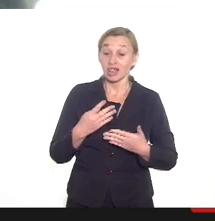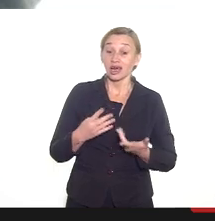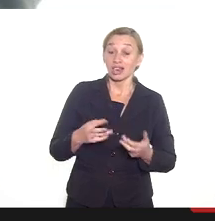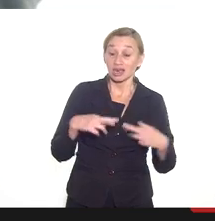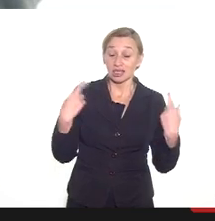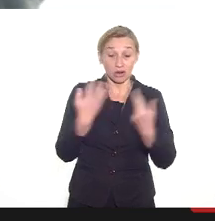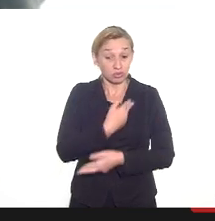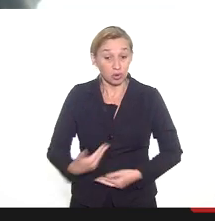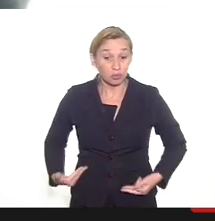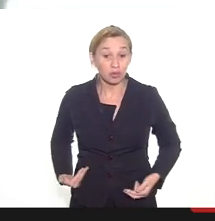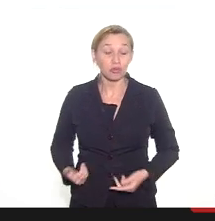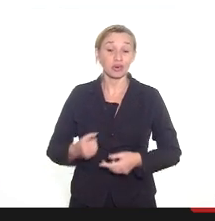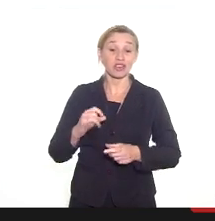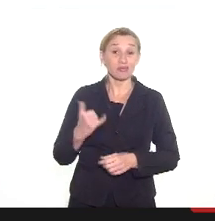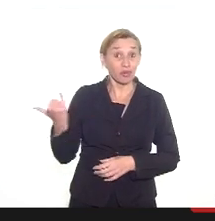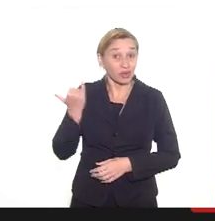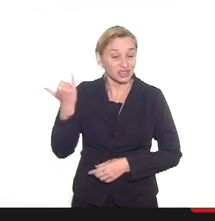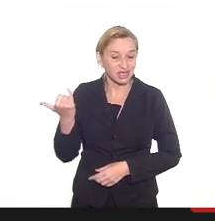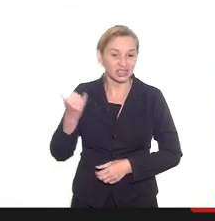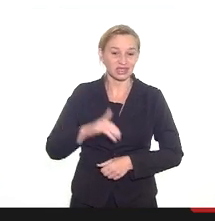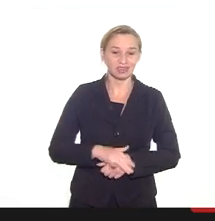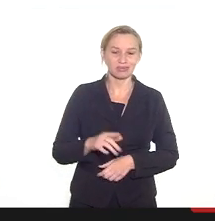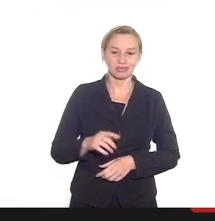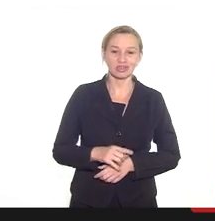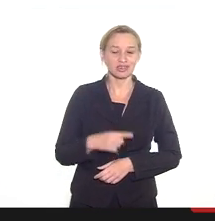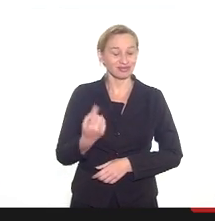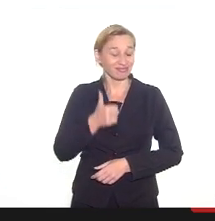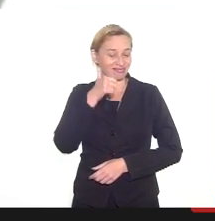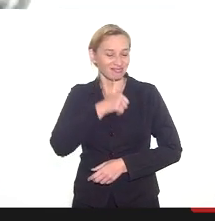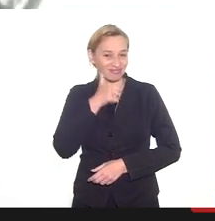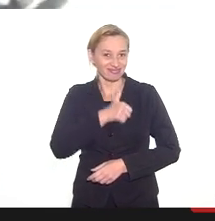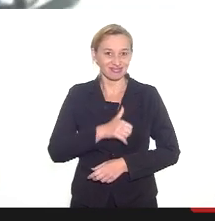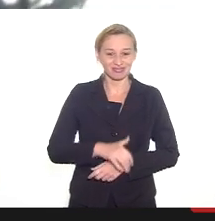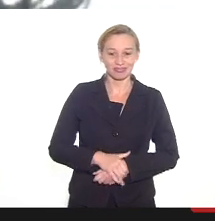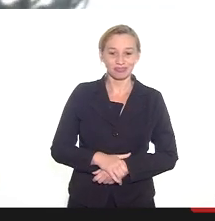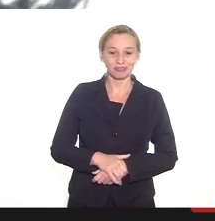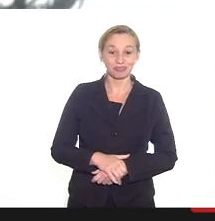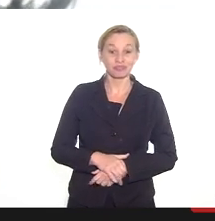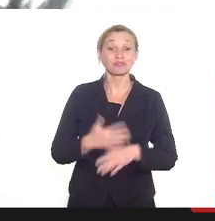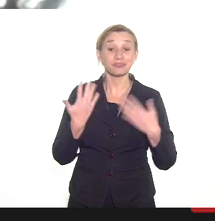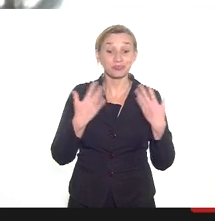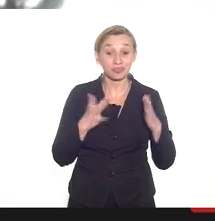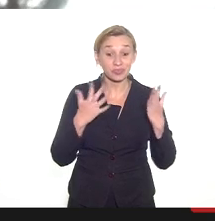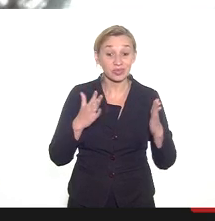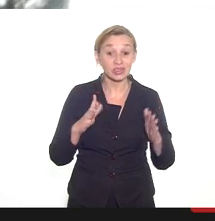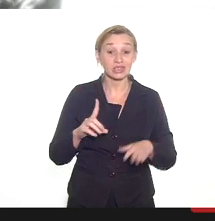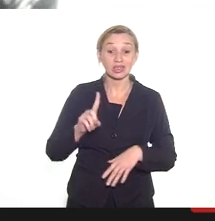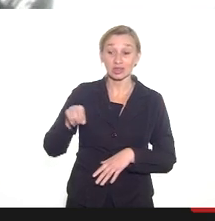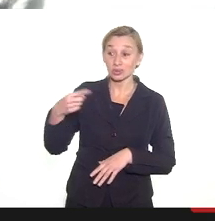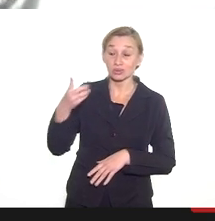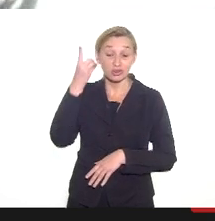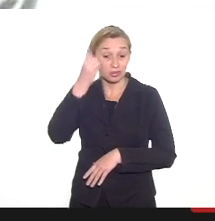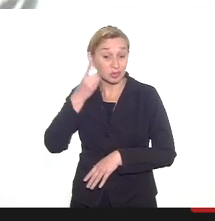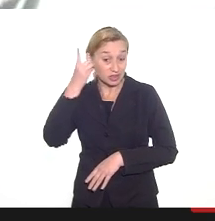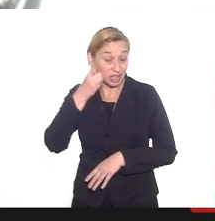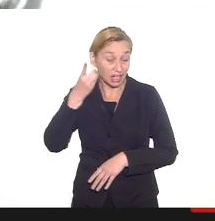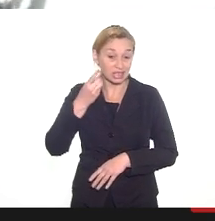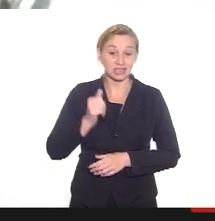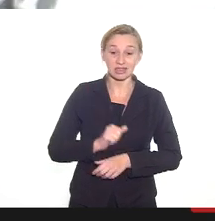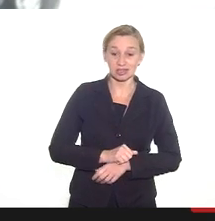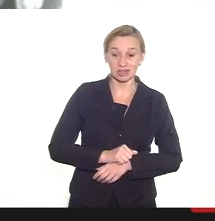tão importante, né, principalmente para nós, mulheres. Saúdo as demais deputadas presentes,